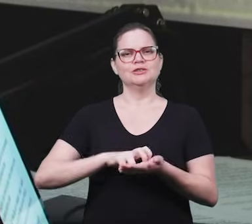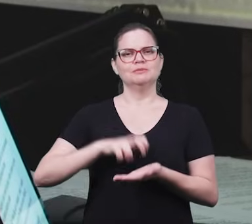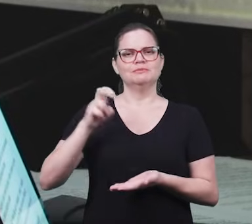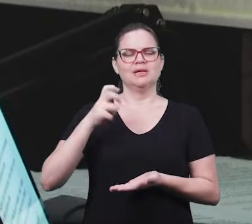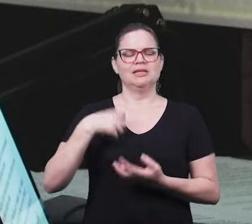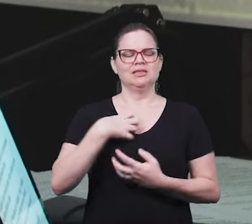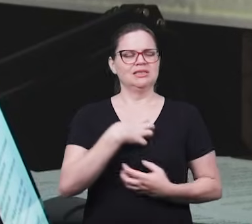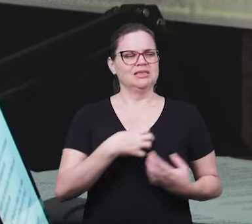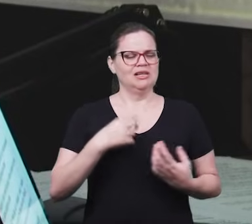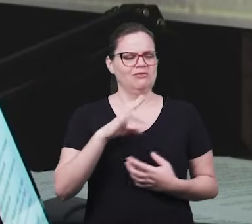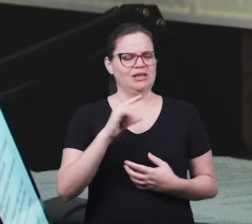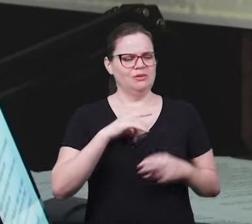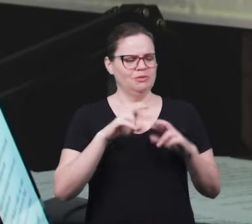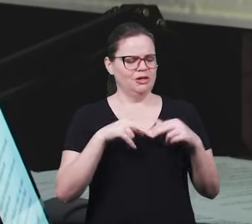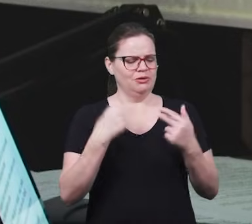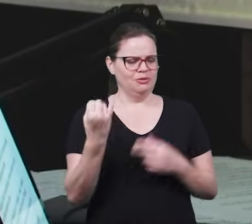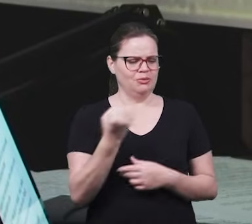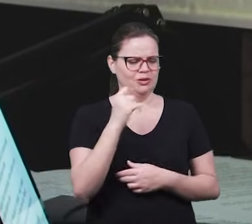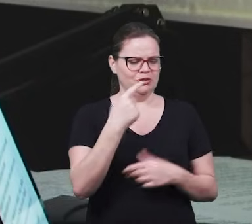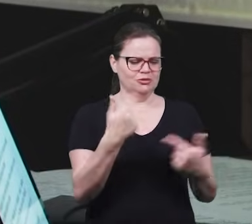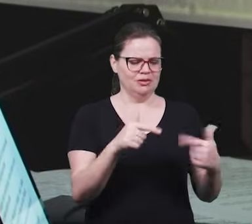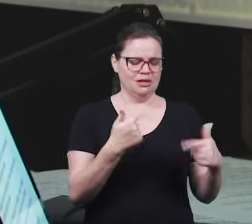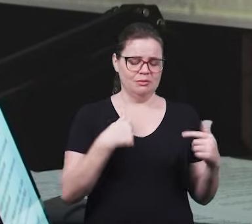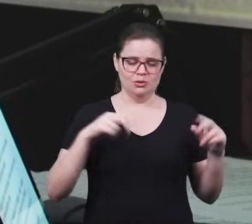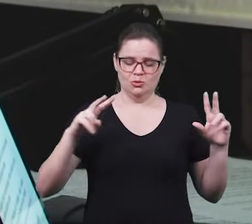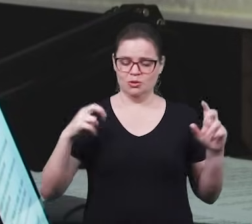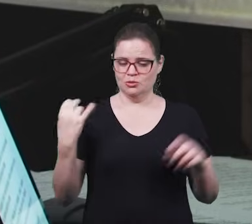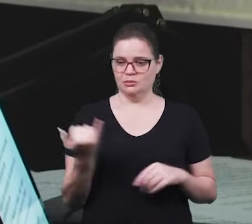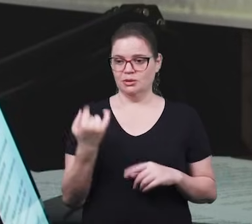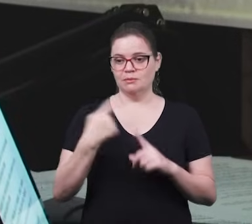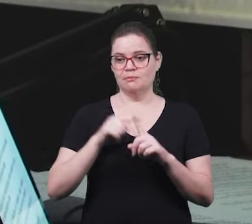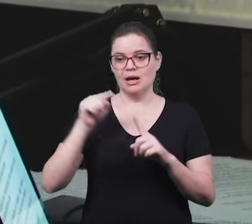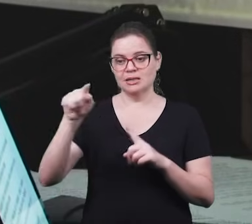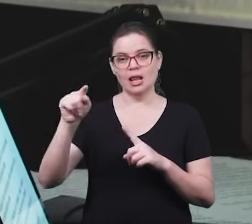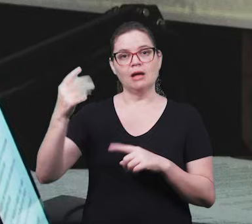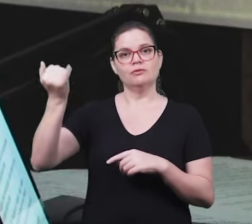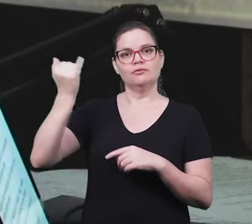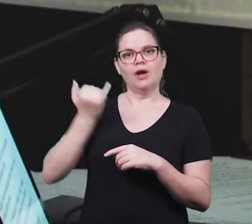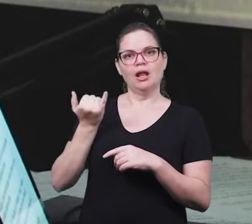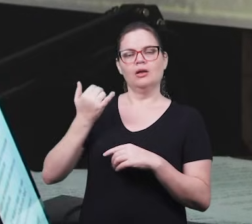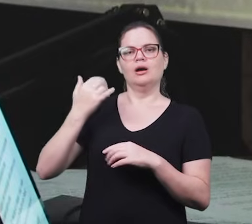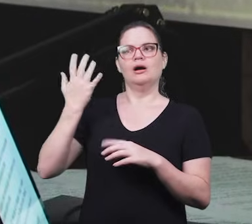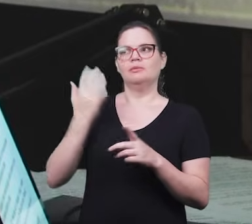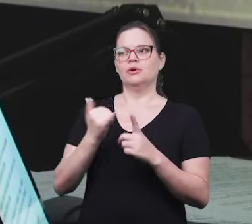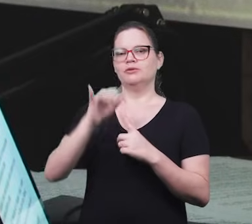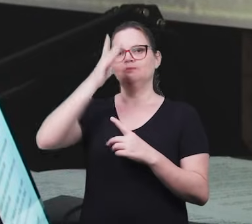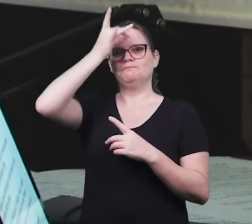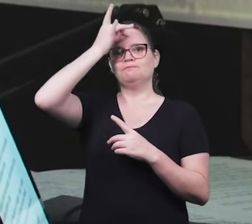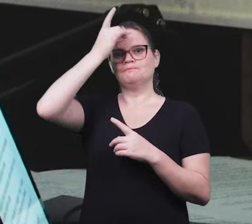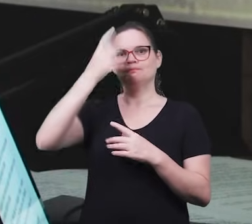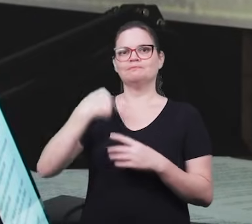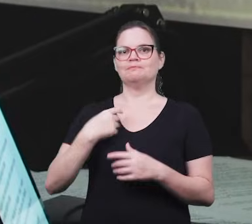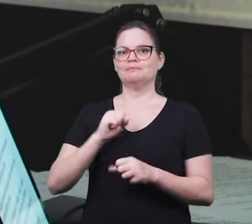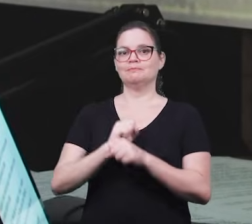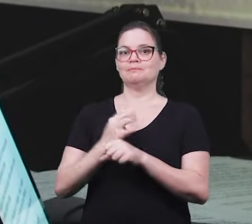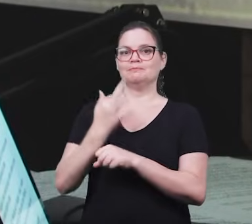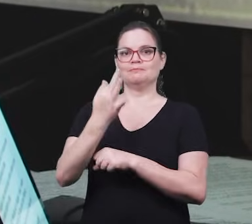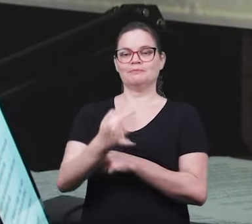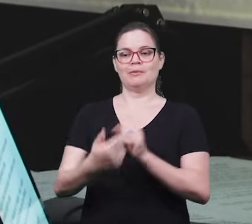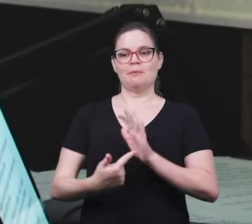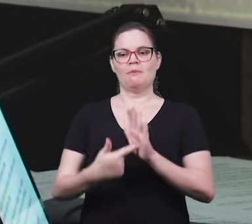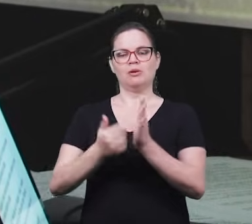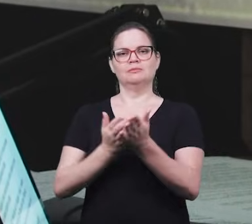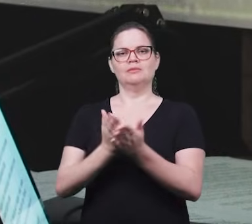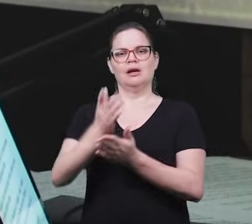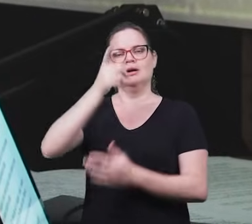angústia, eu vou ter uma reunião importante, tem um assunto a tratar, mas você saiu dali com uma palavra, saiu com uma profecia, saiu com aquilo que